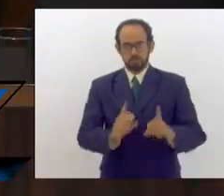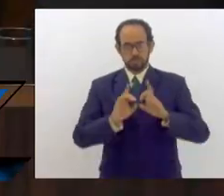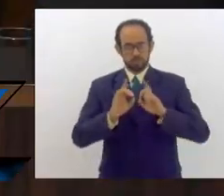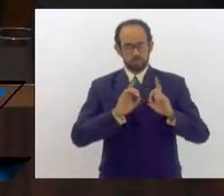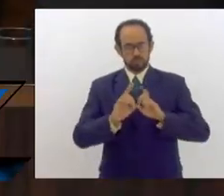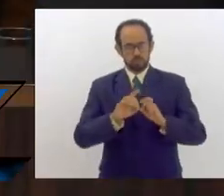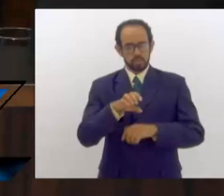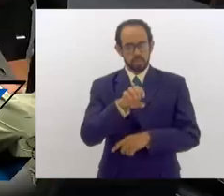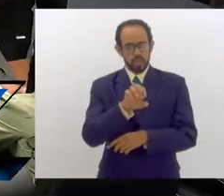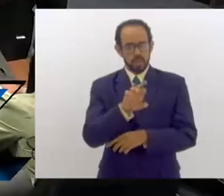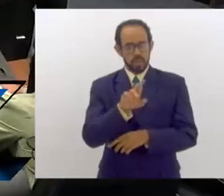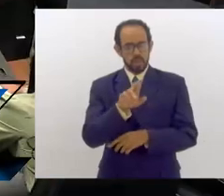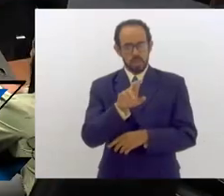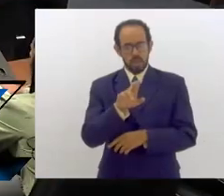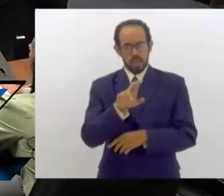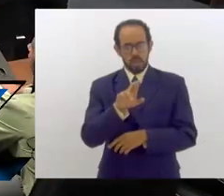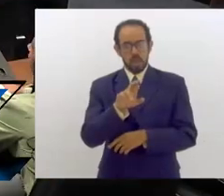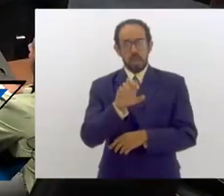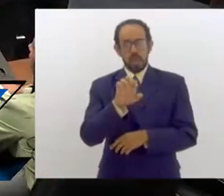Érica